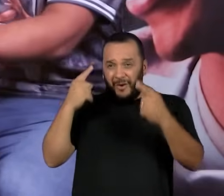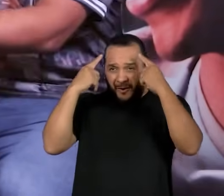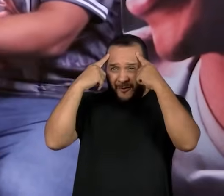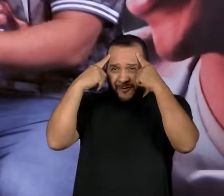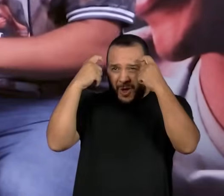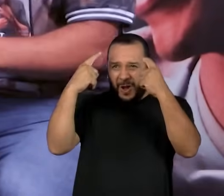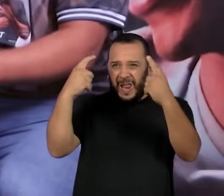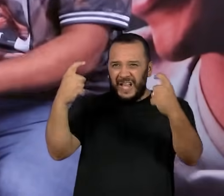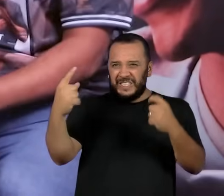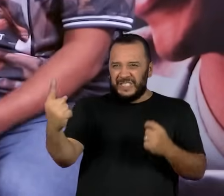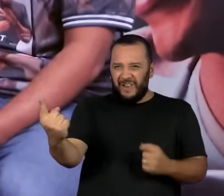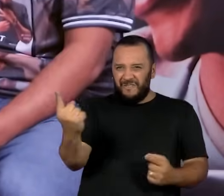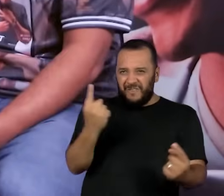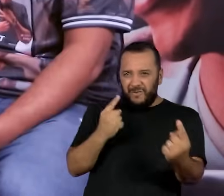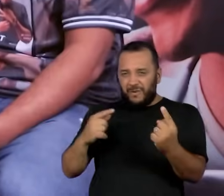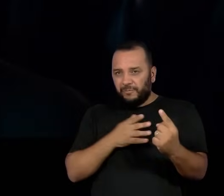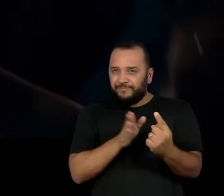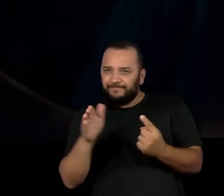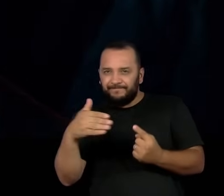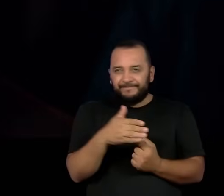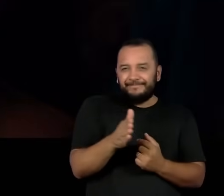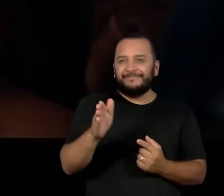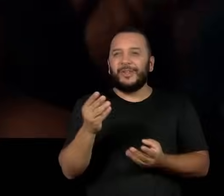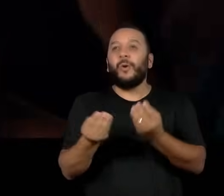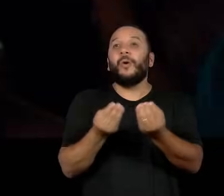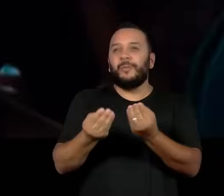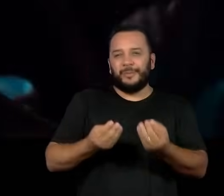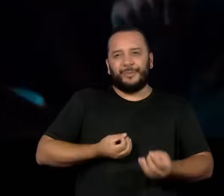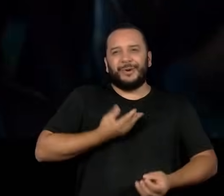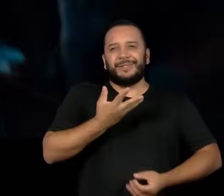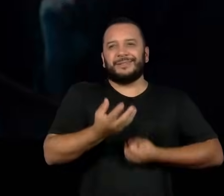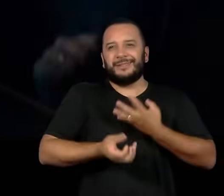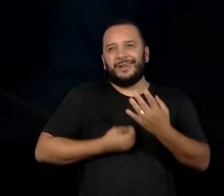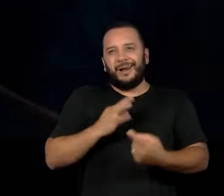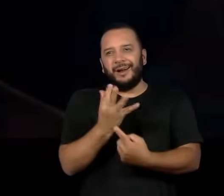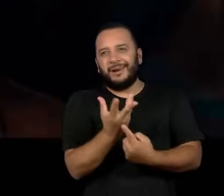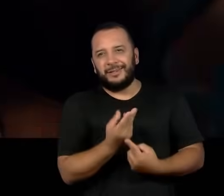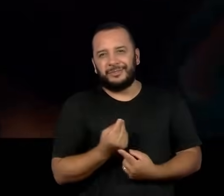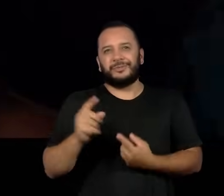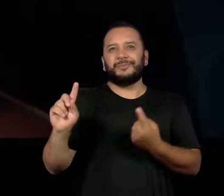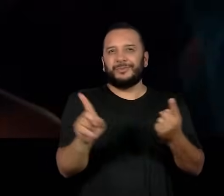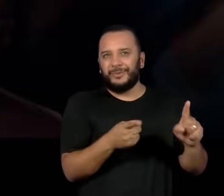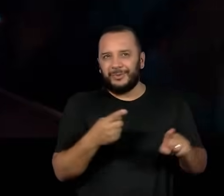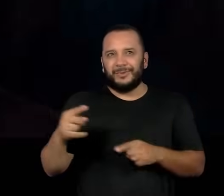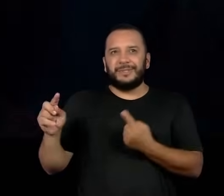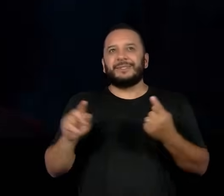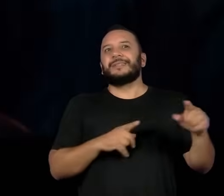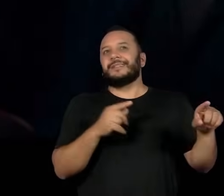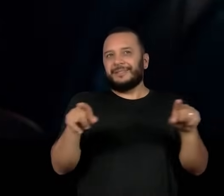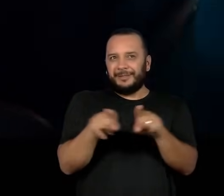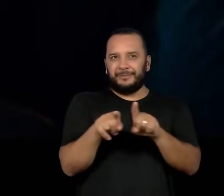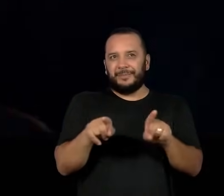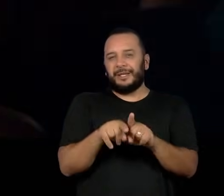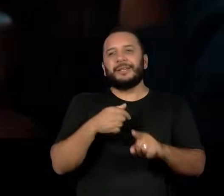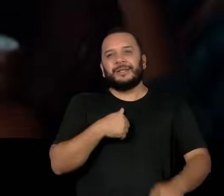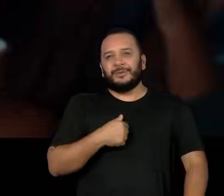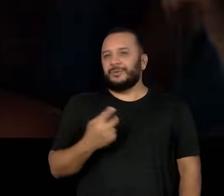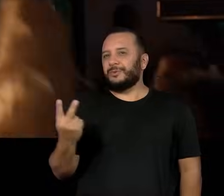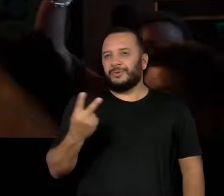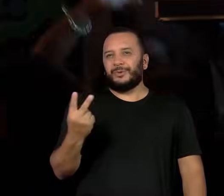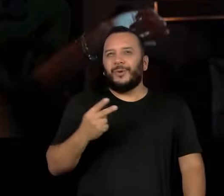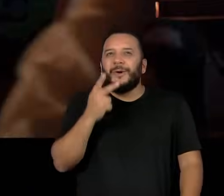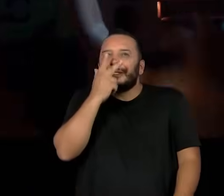Com a poesia, com a arte, com a música e principalmente por essa pureza que a dupla sempre emanou.